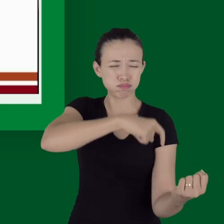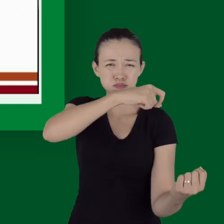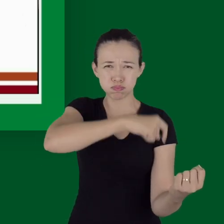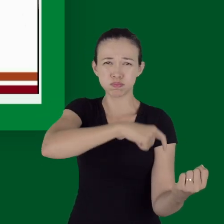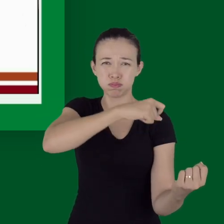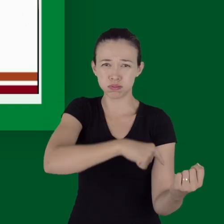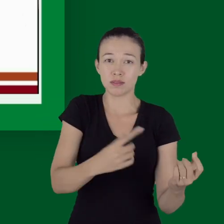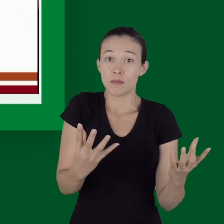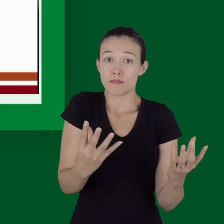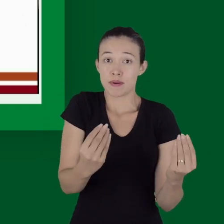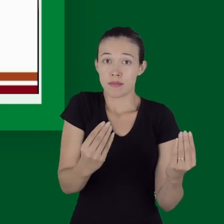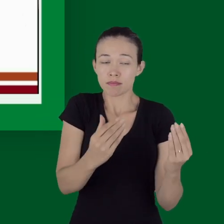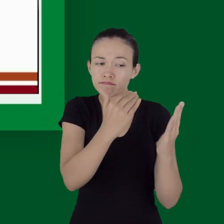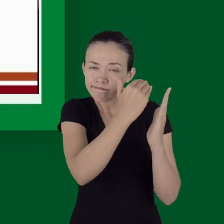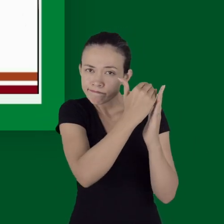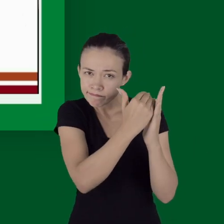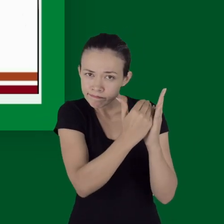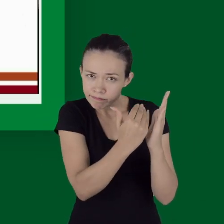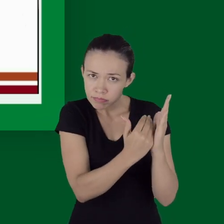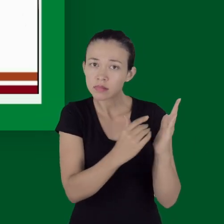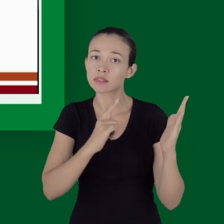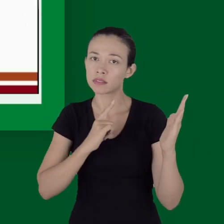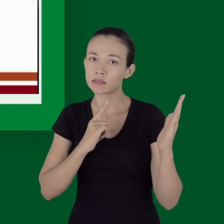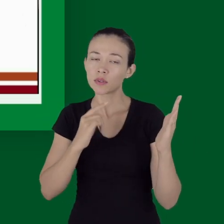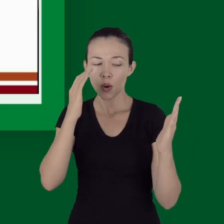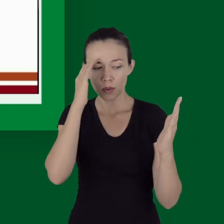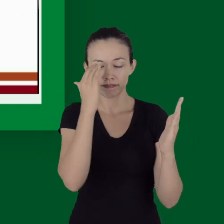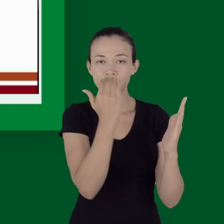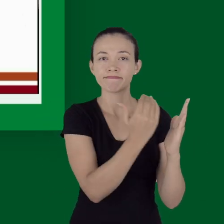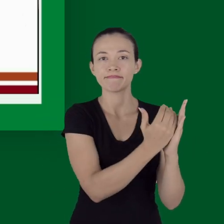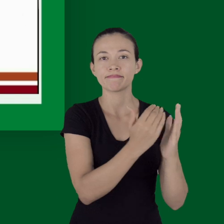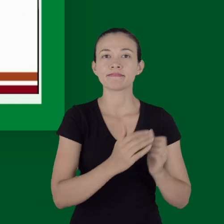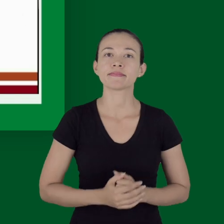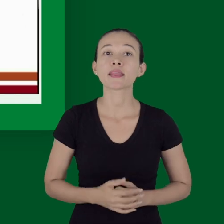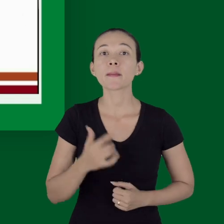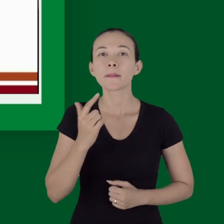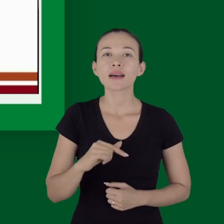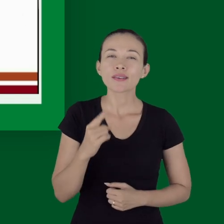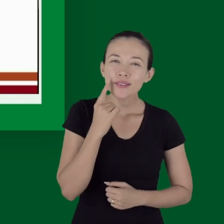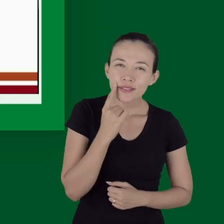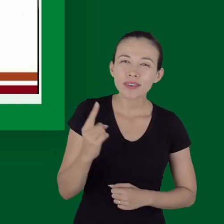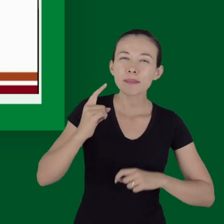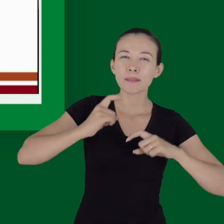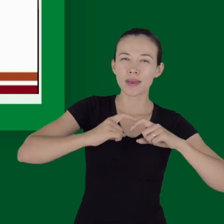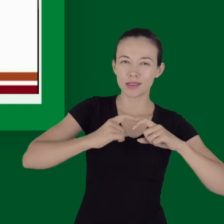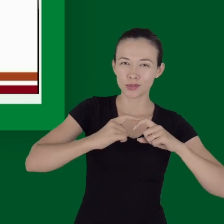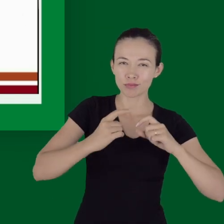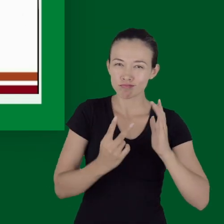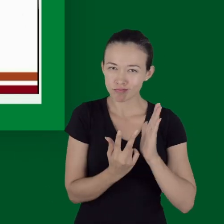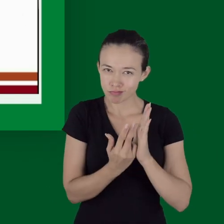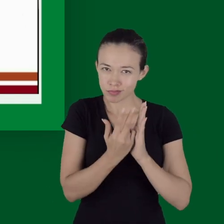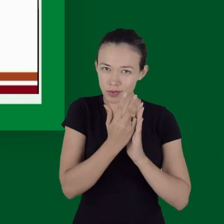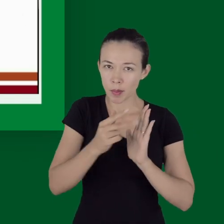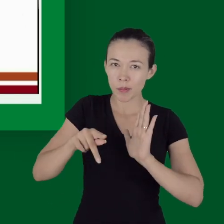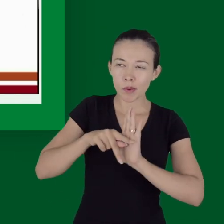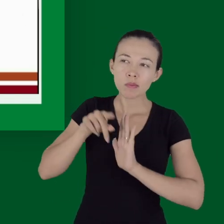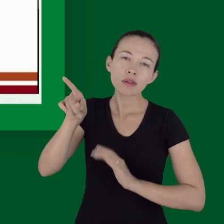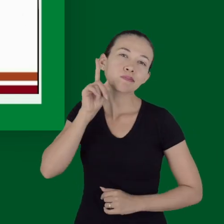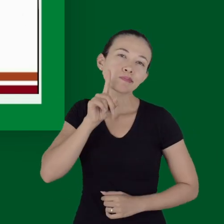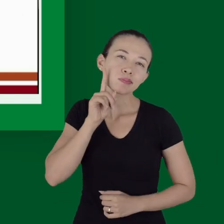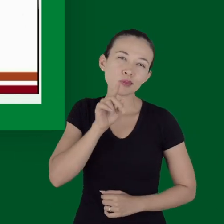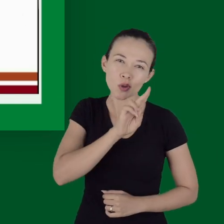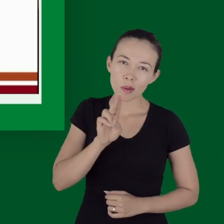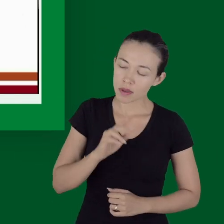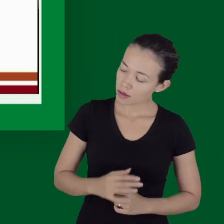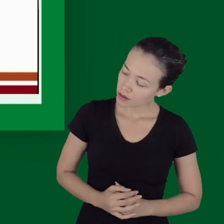esse protocolo de hemotransfusão maassa né para finalizar essa discussão essa frase que tem no phtls